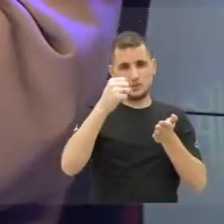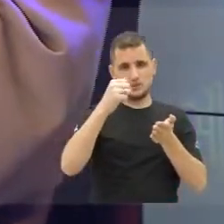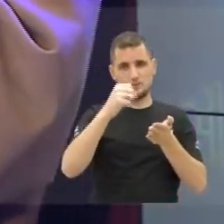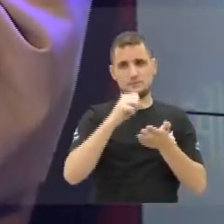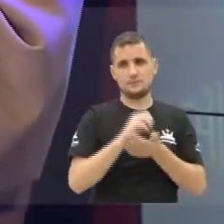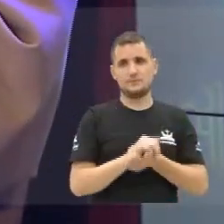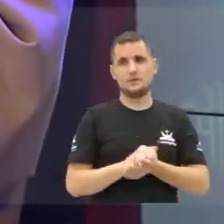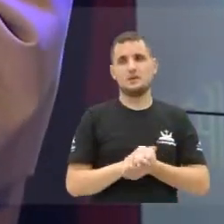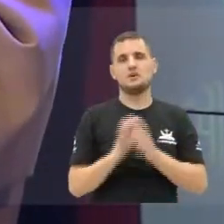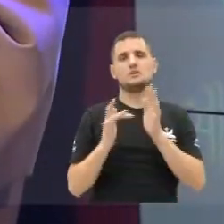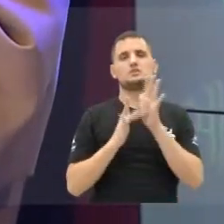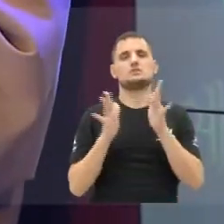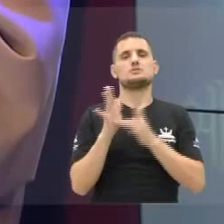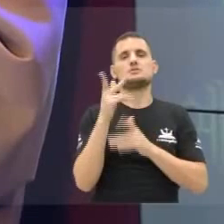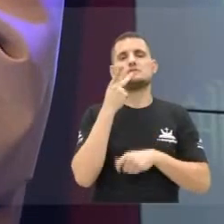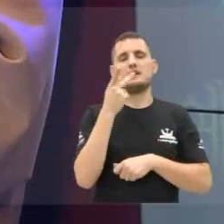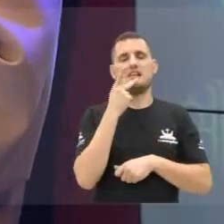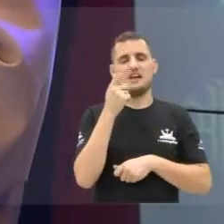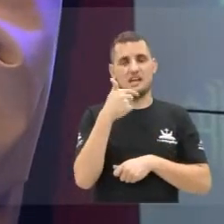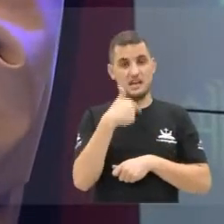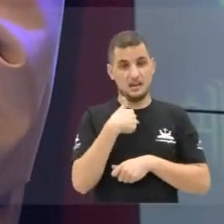Eis que eu estarei convosco